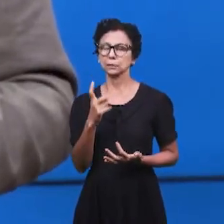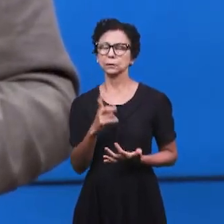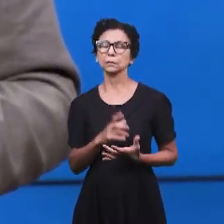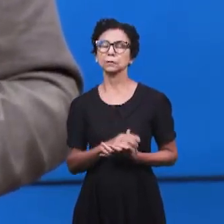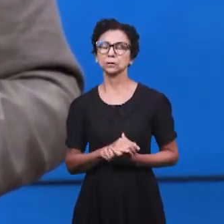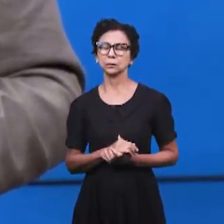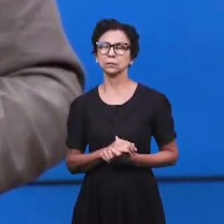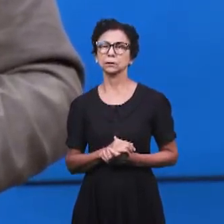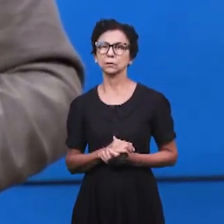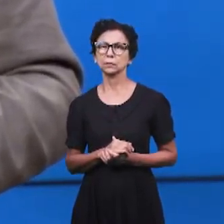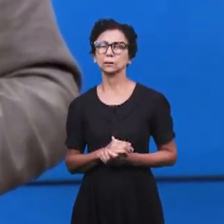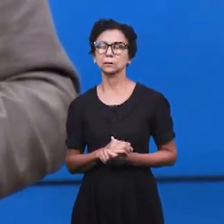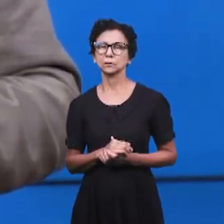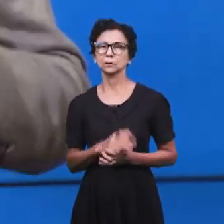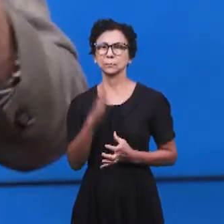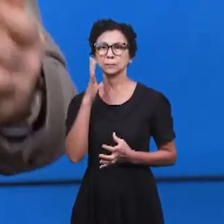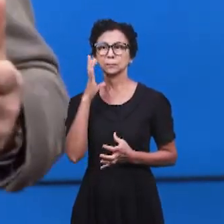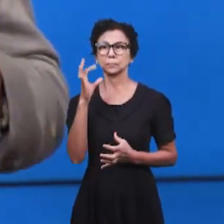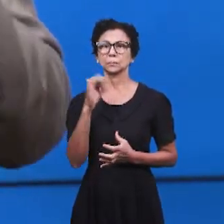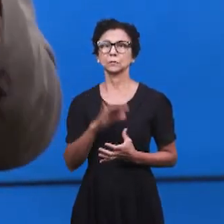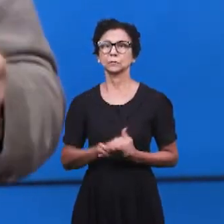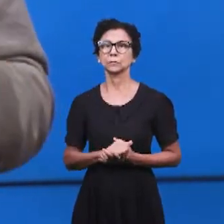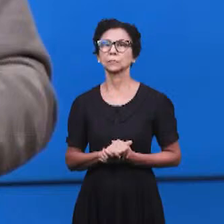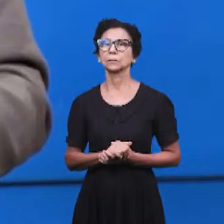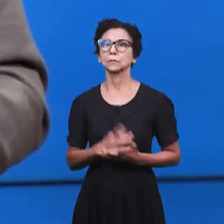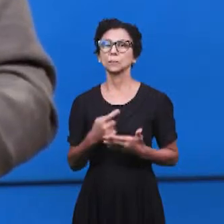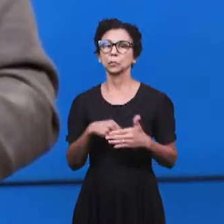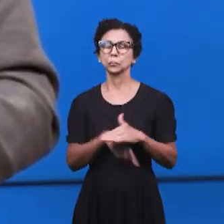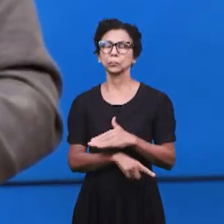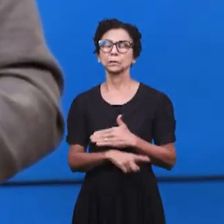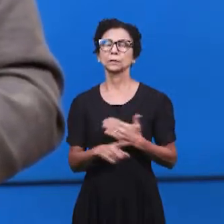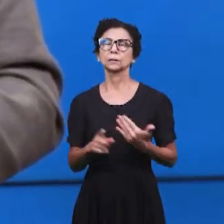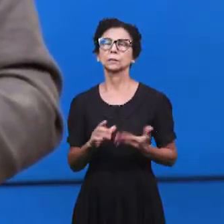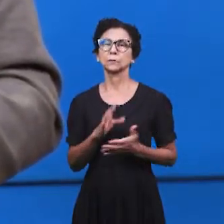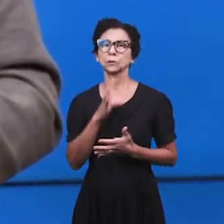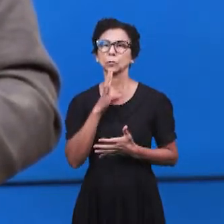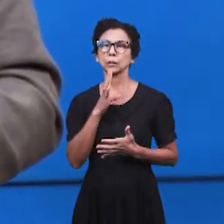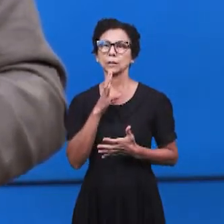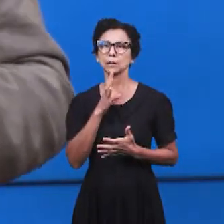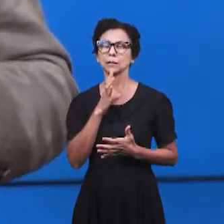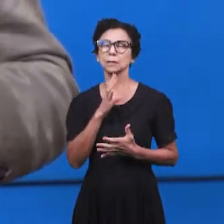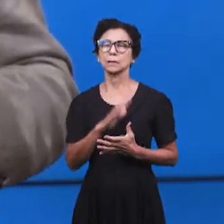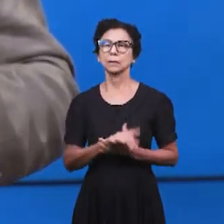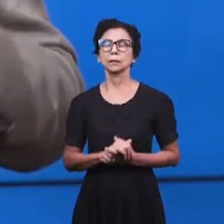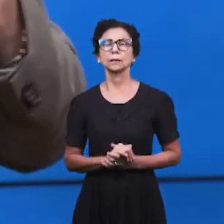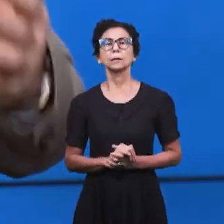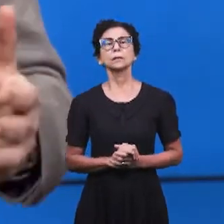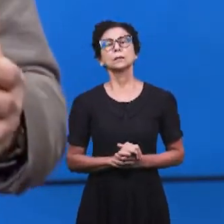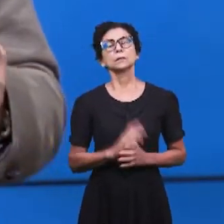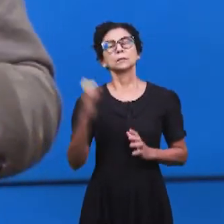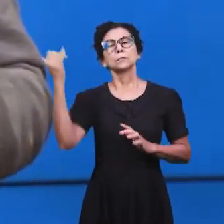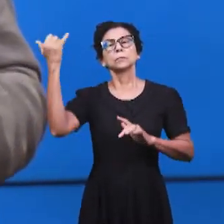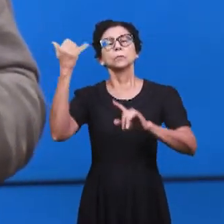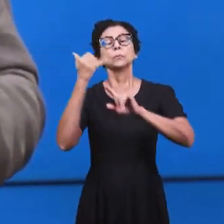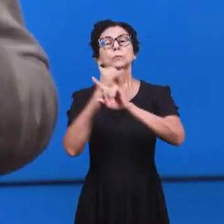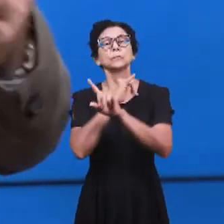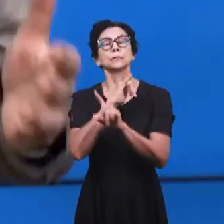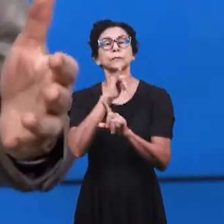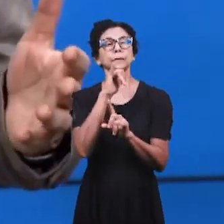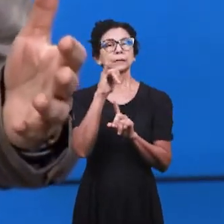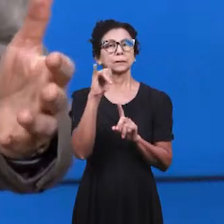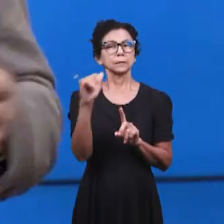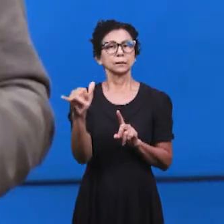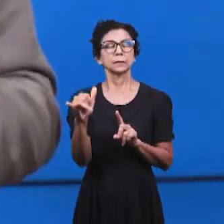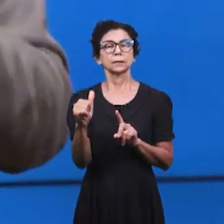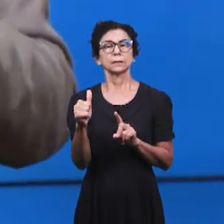nós estarmos atentos a isso, ao conhecimento e ao aprofundamento daquilo que são as profecias e aquilo que está